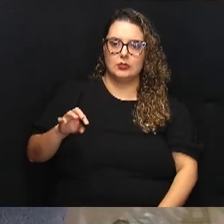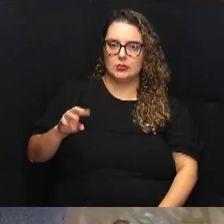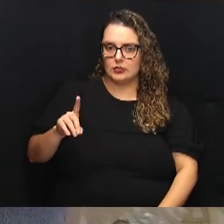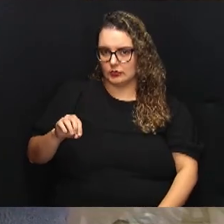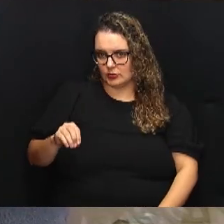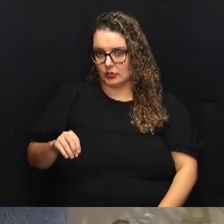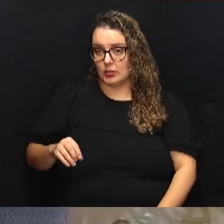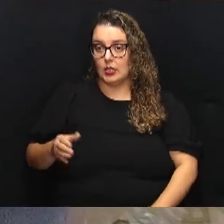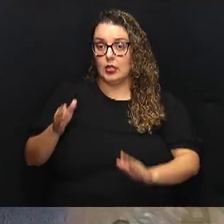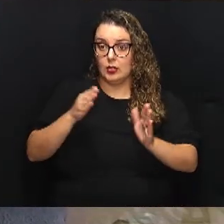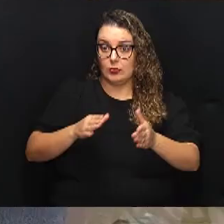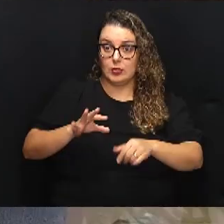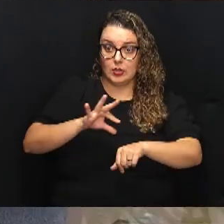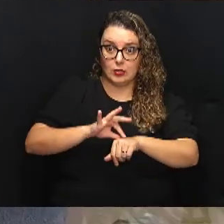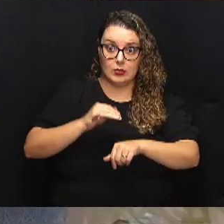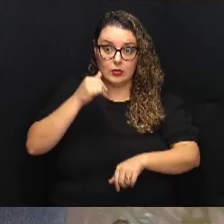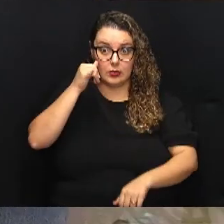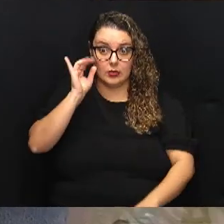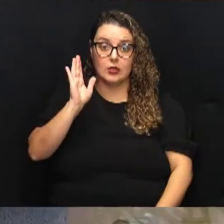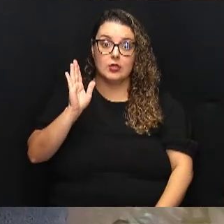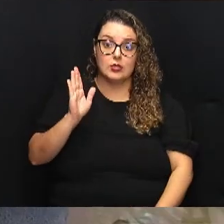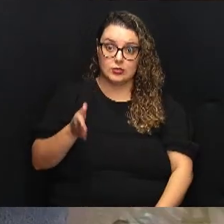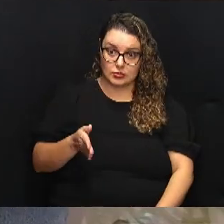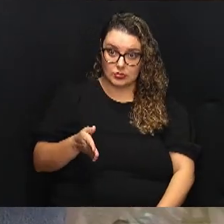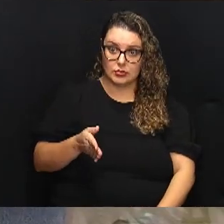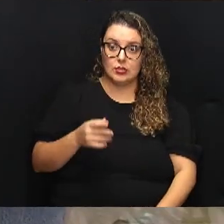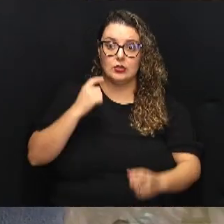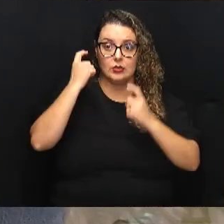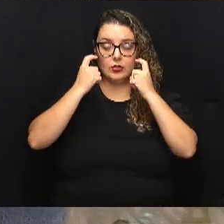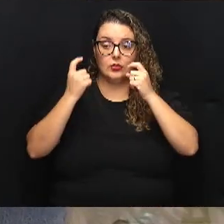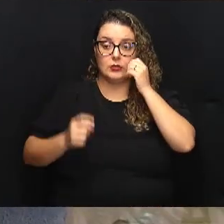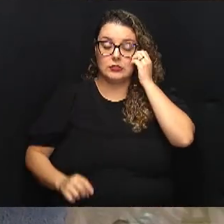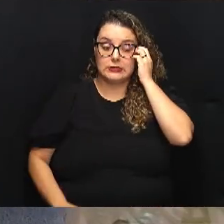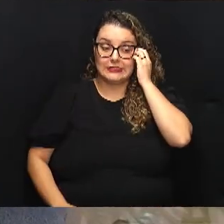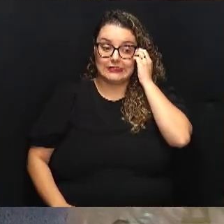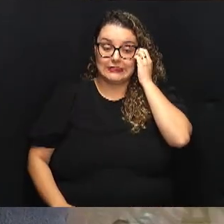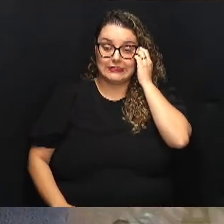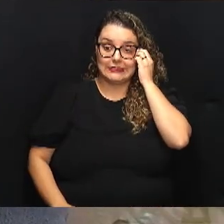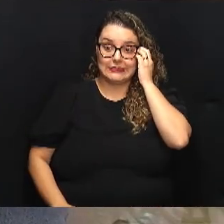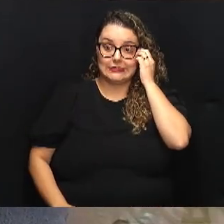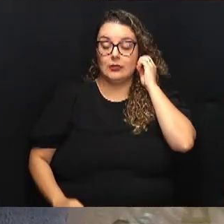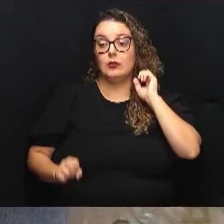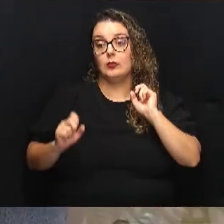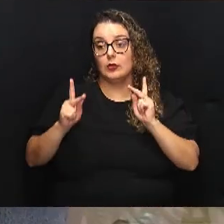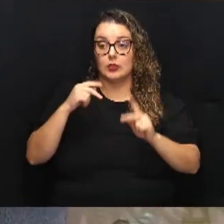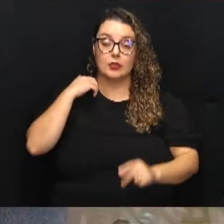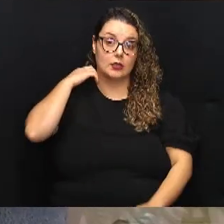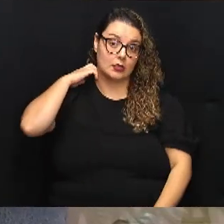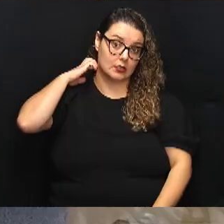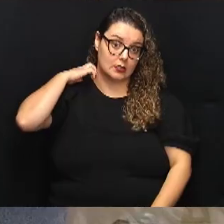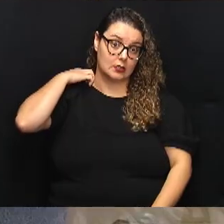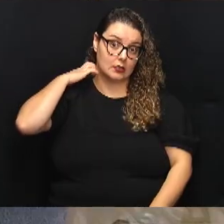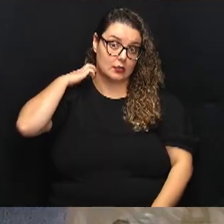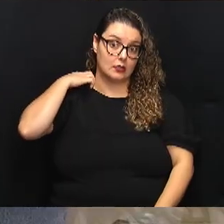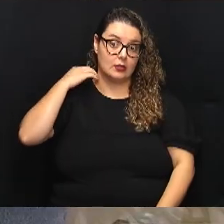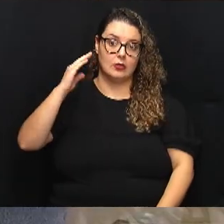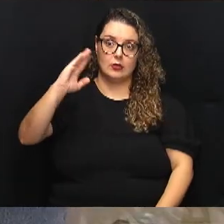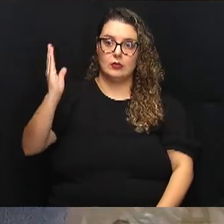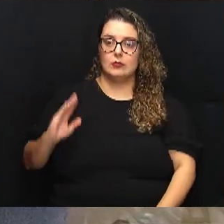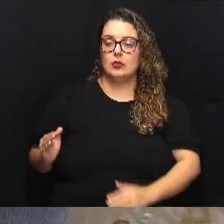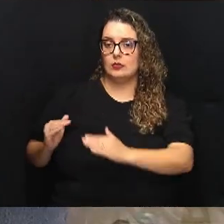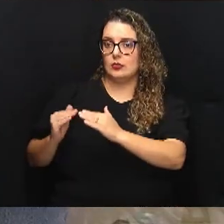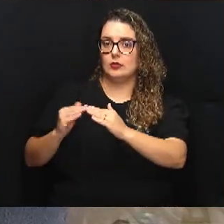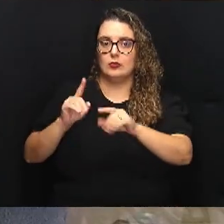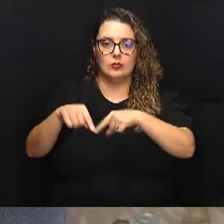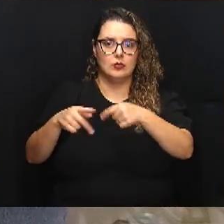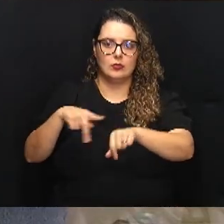produtores de carne bovina aqui já estão preocupados. Tudo bem que o Brasil tem acordo comercial com vários outros